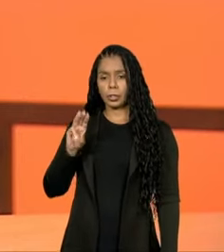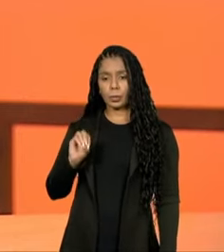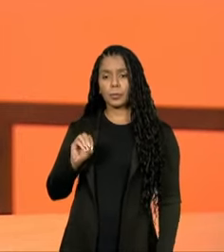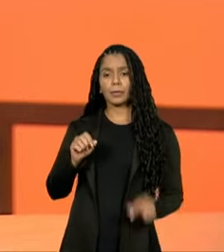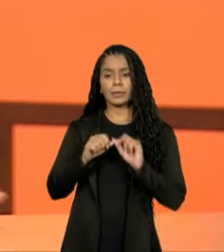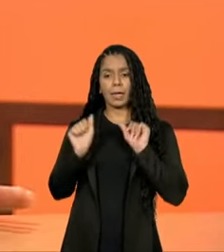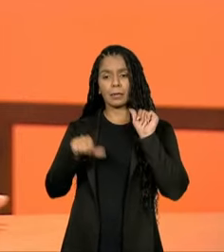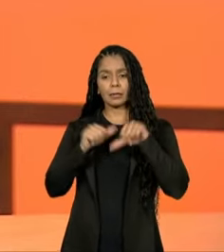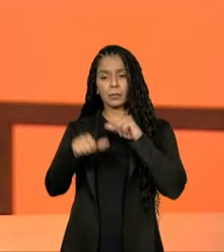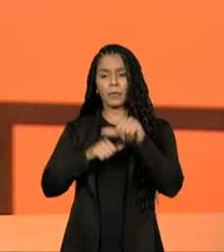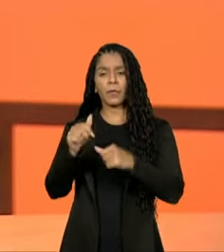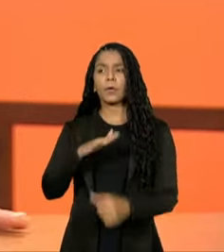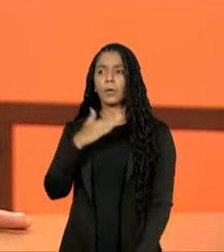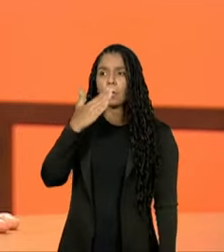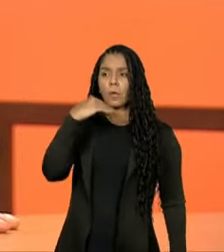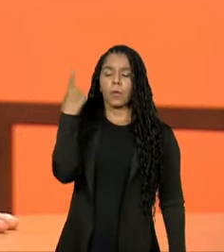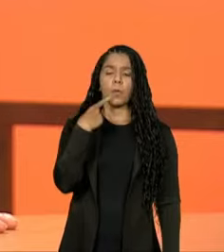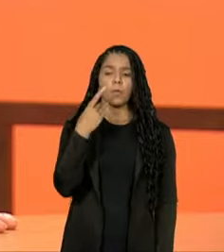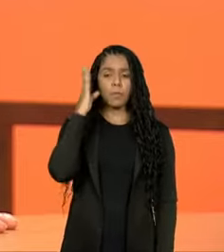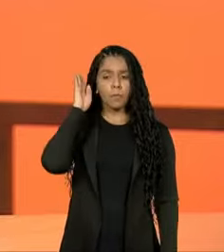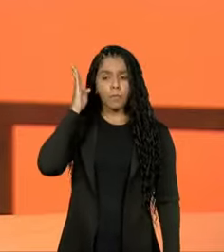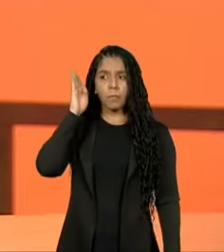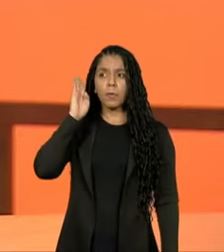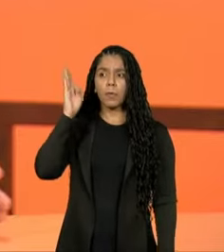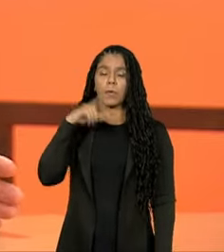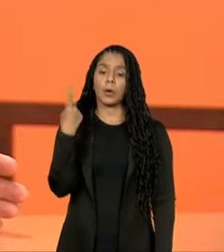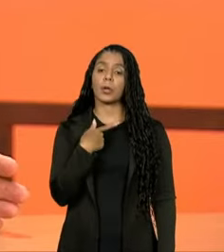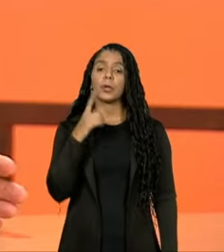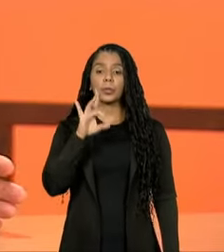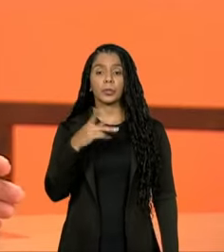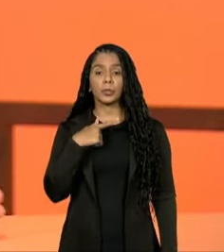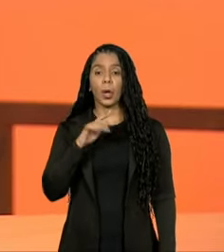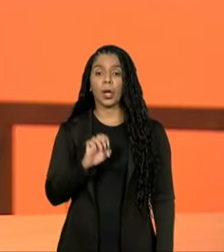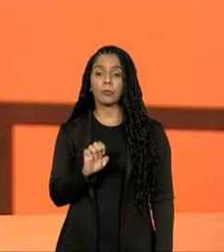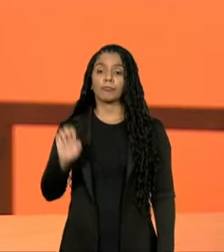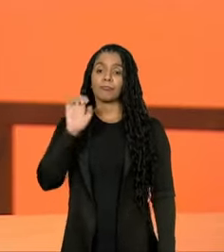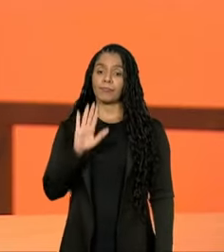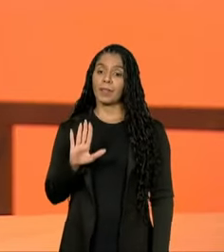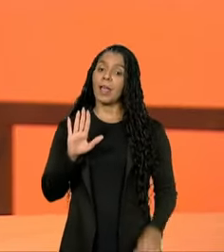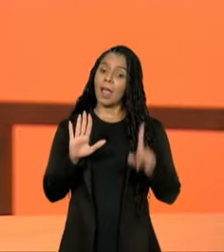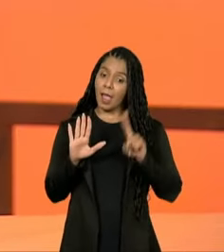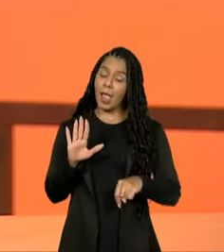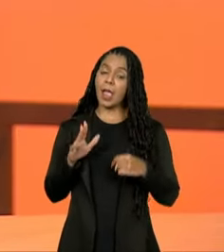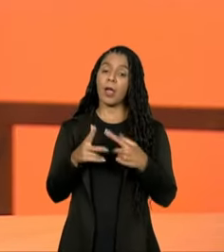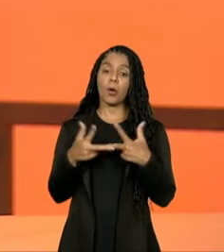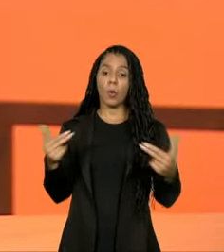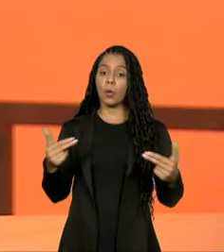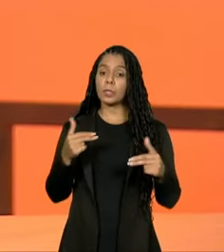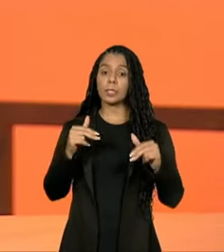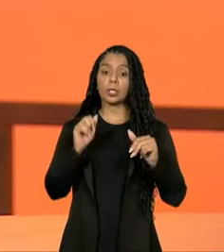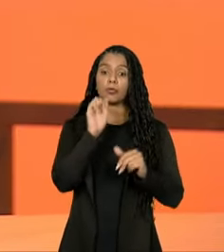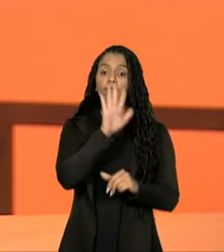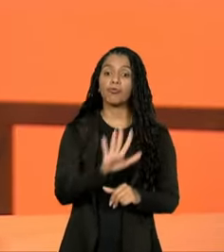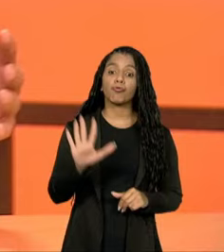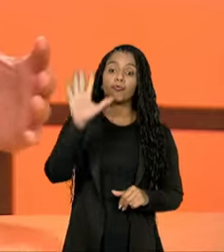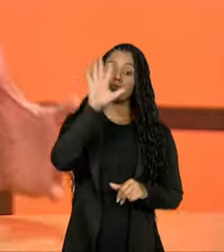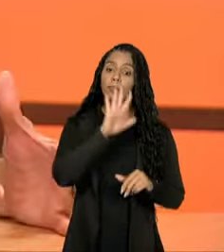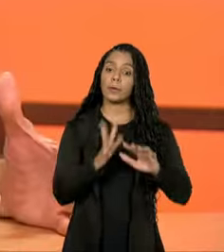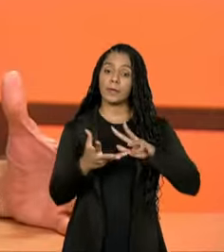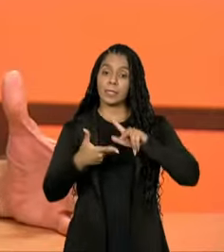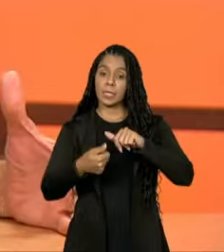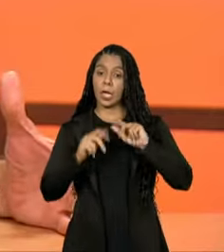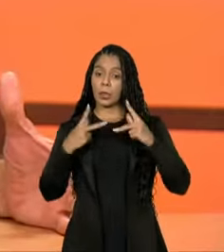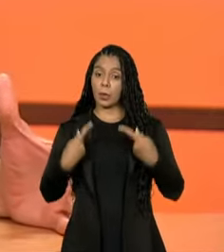tem pautas que não são de direita ou de esquerda, são universais. São pautas da humanidade. É lógico. E as pessoas pegam pautas que